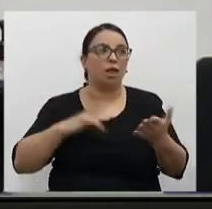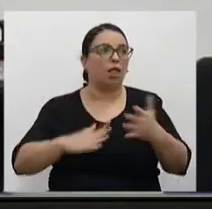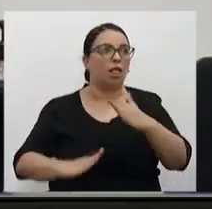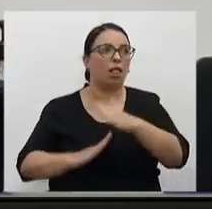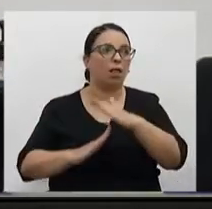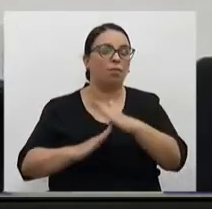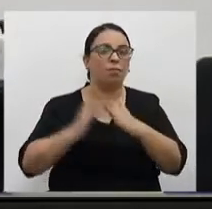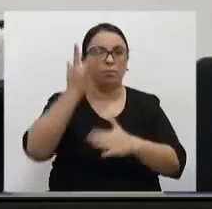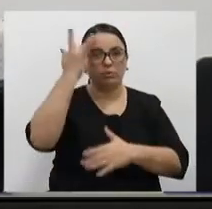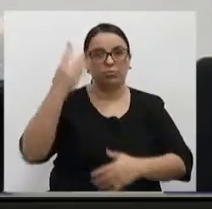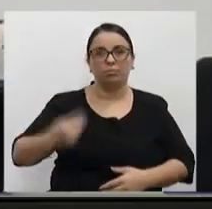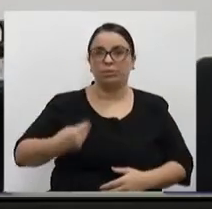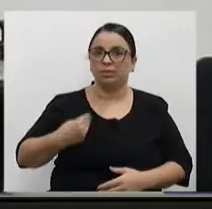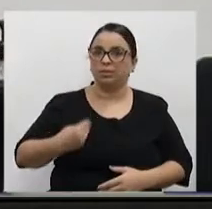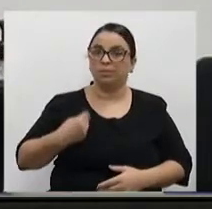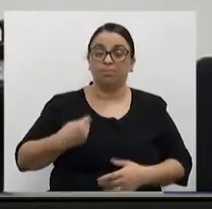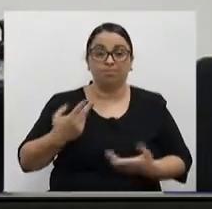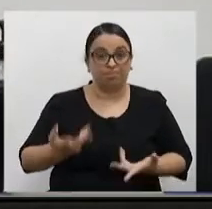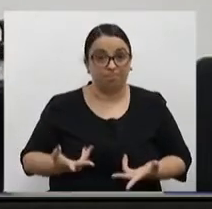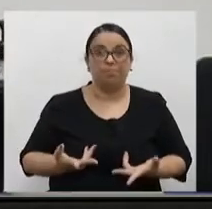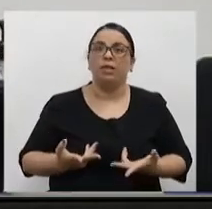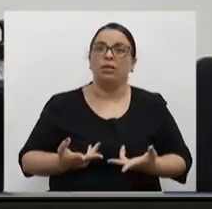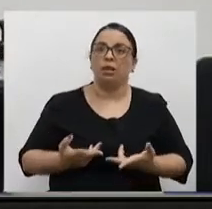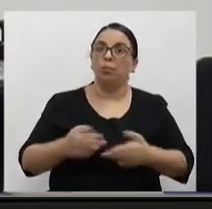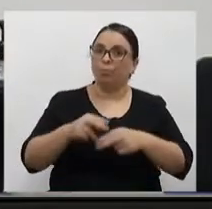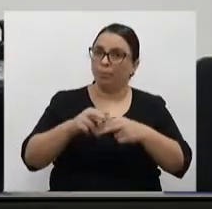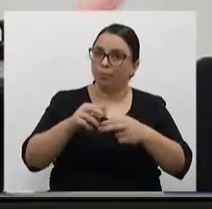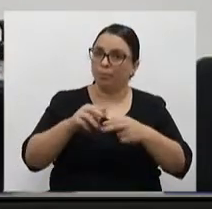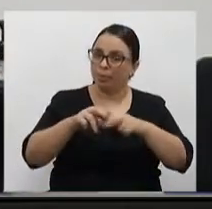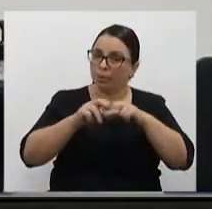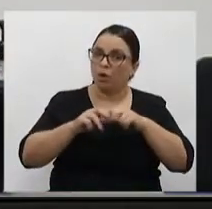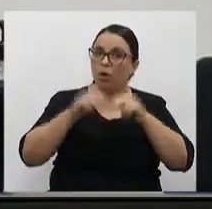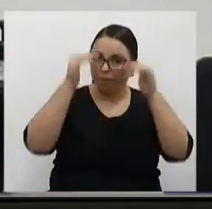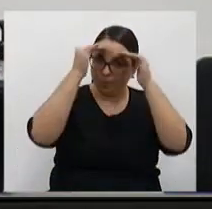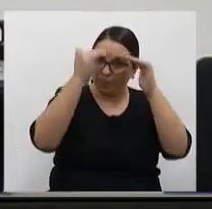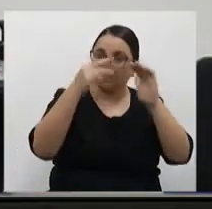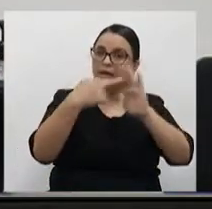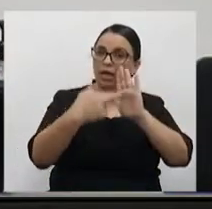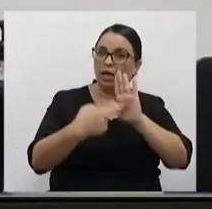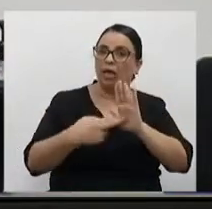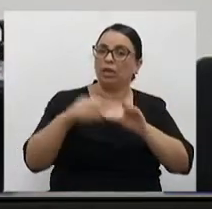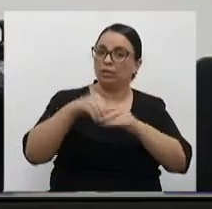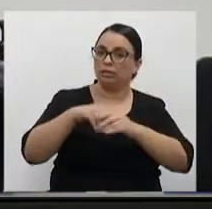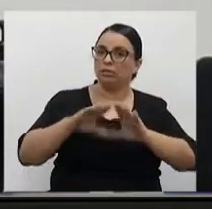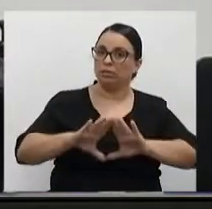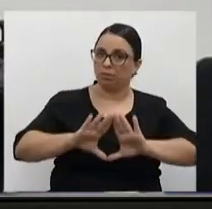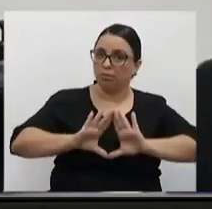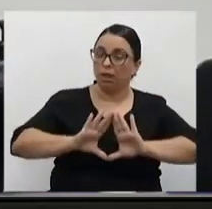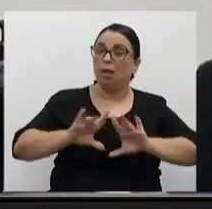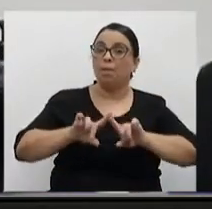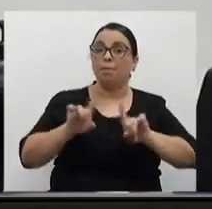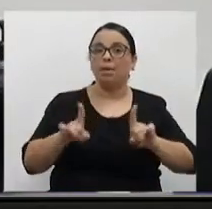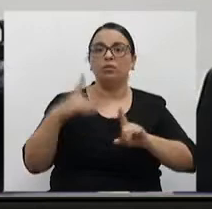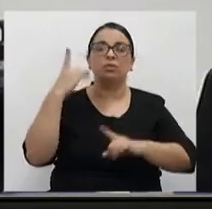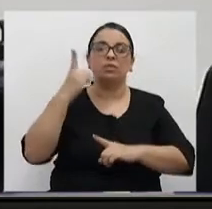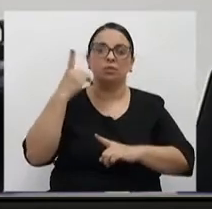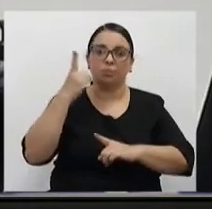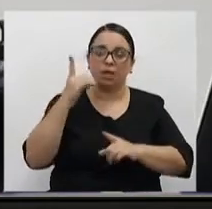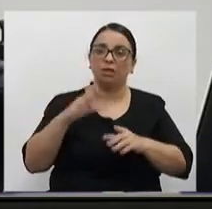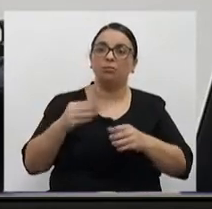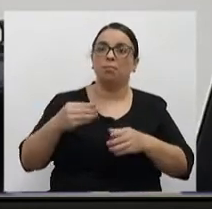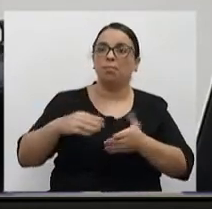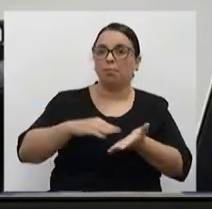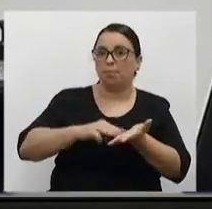devido à portaria da Assembleia, mas os deputados, membros dessa comissão, estão participando ativamente aqui